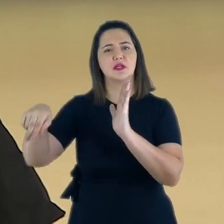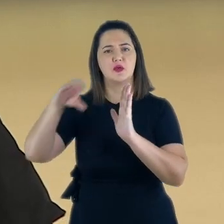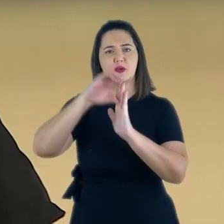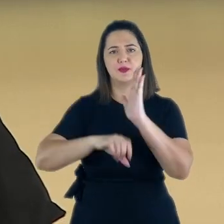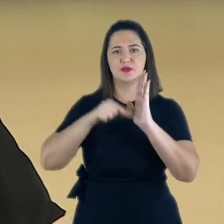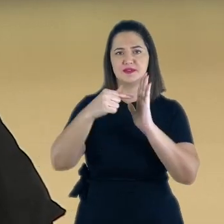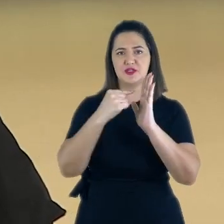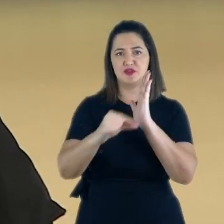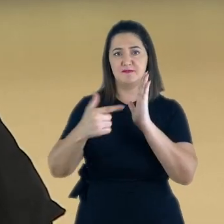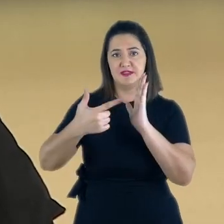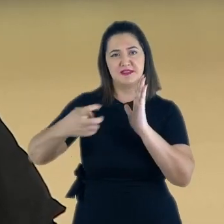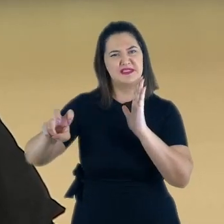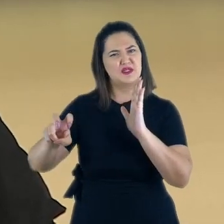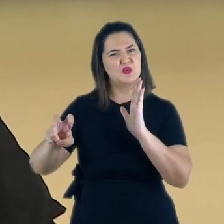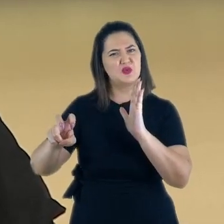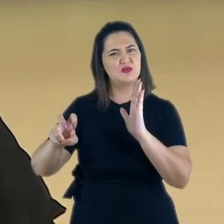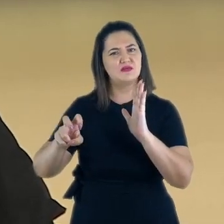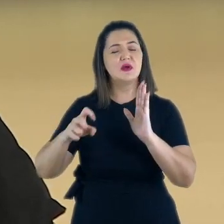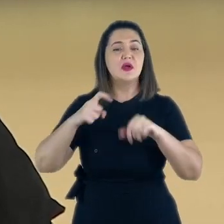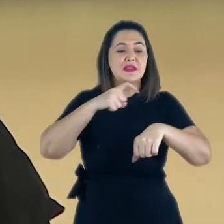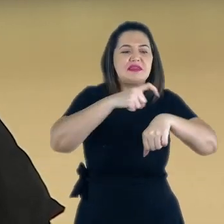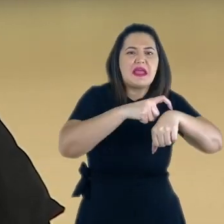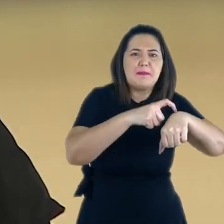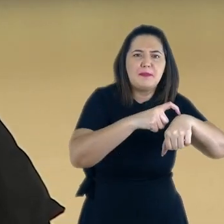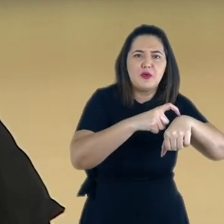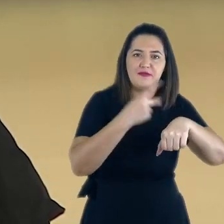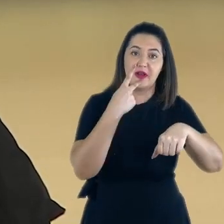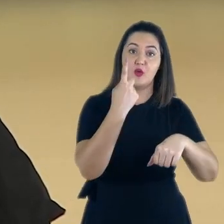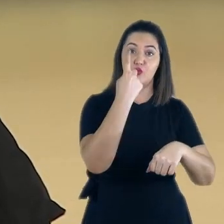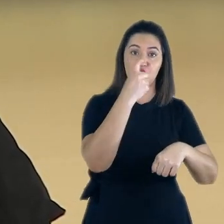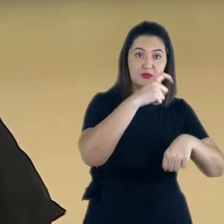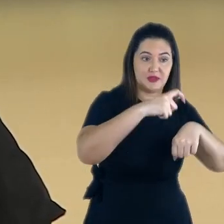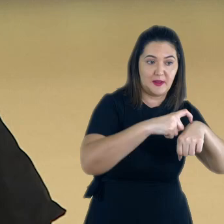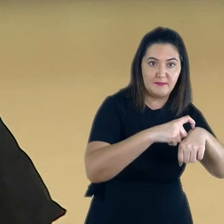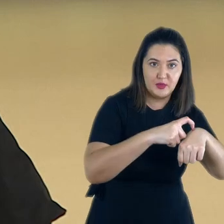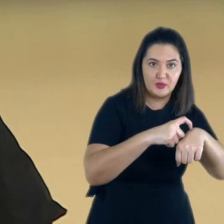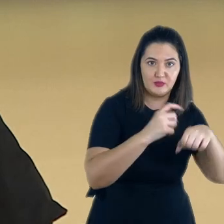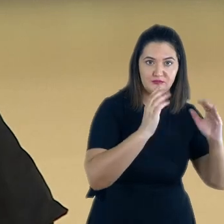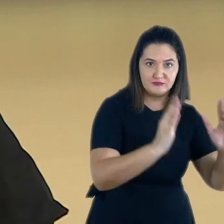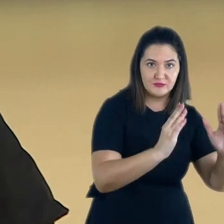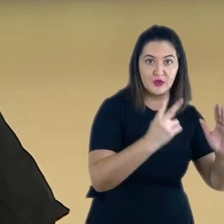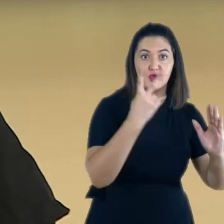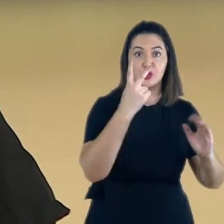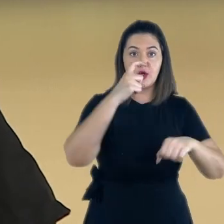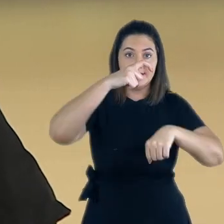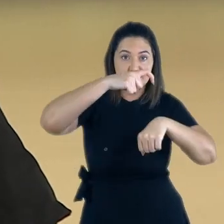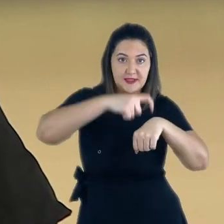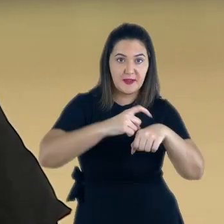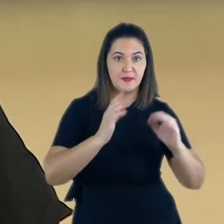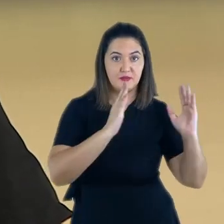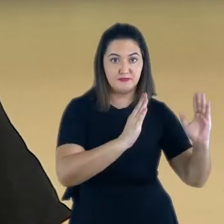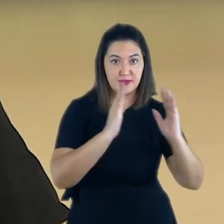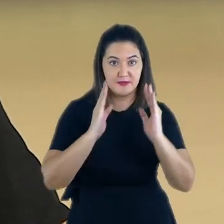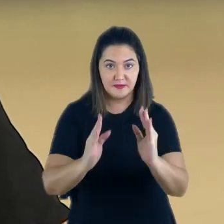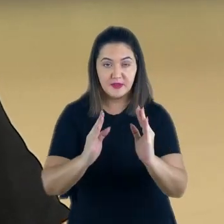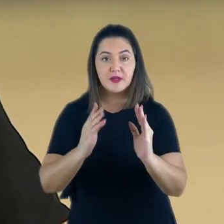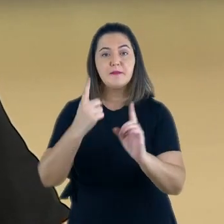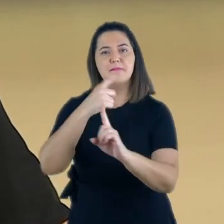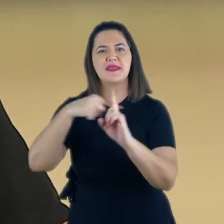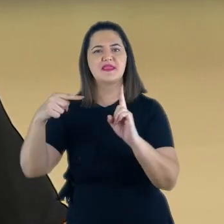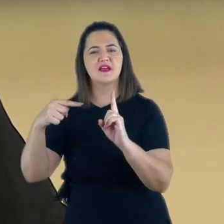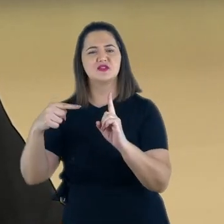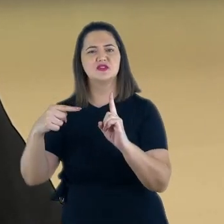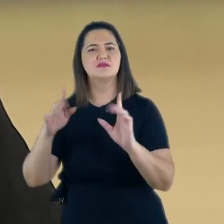Daniel 7:25, onde a palavra tempo é tomada como sinônimo de ano, e o mesmo princípio não é aplicado a